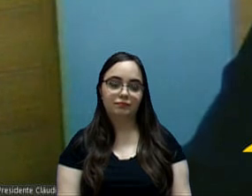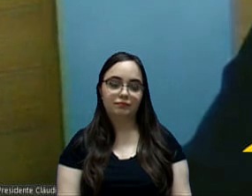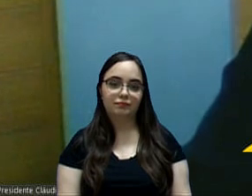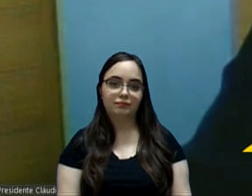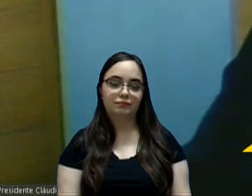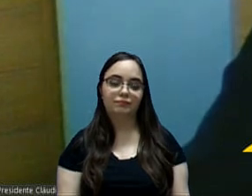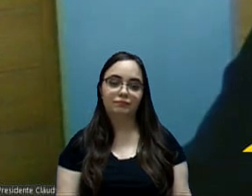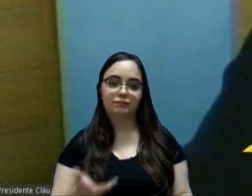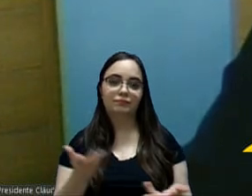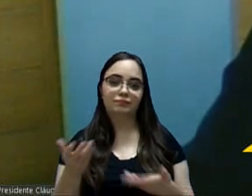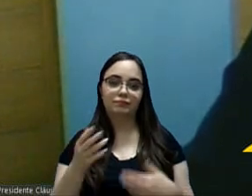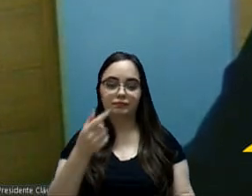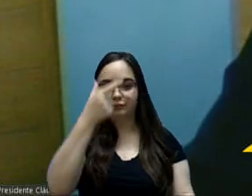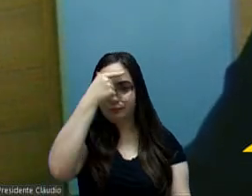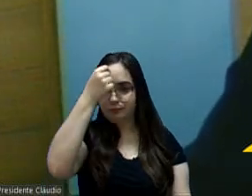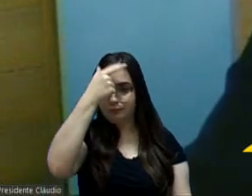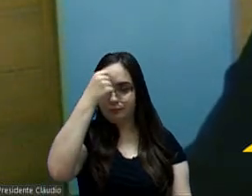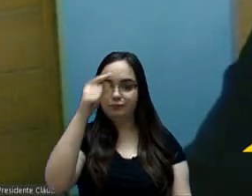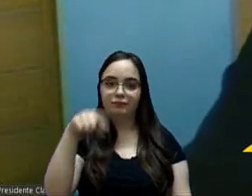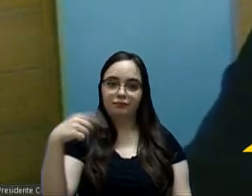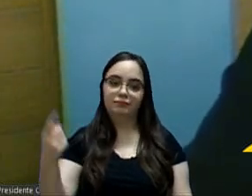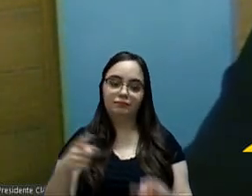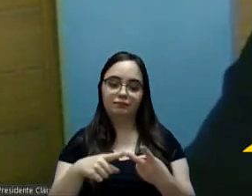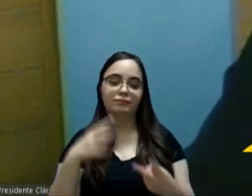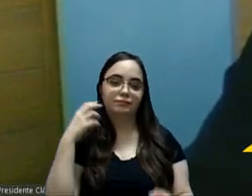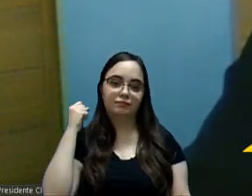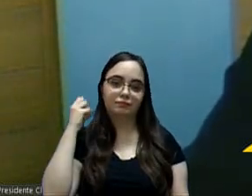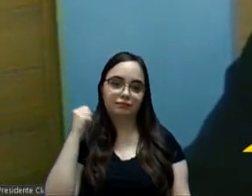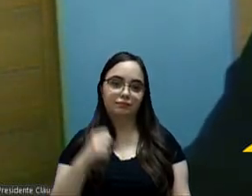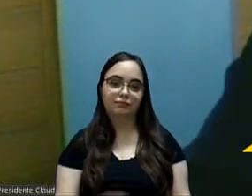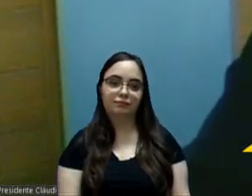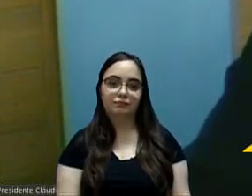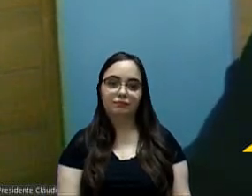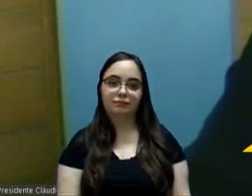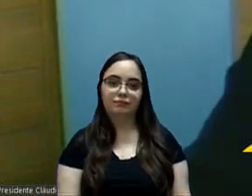O próximo vereador Dilan, depois da Fernanda.